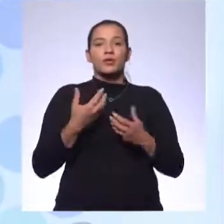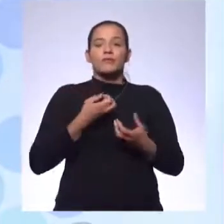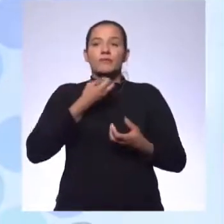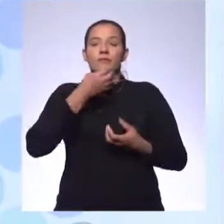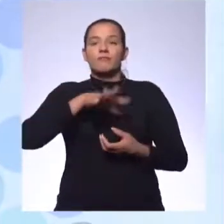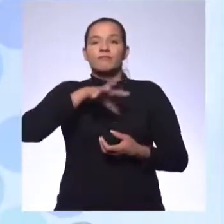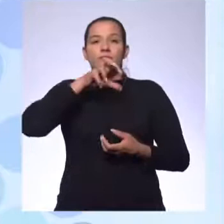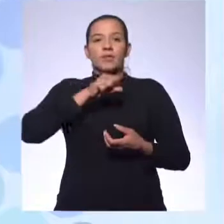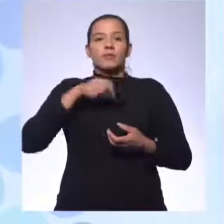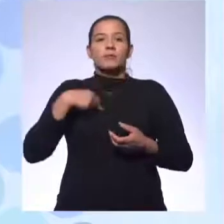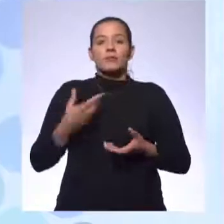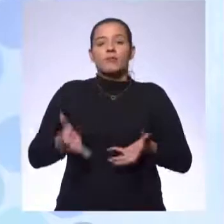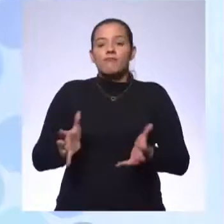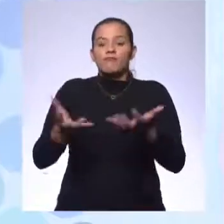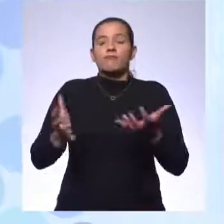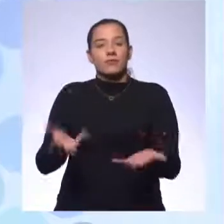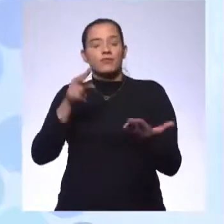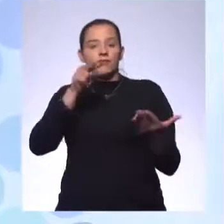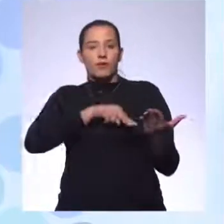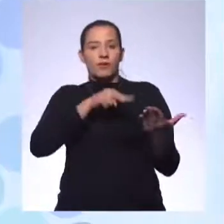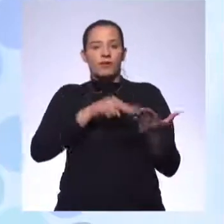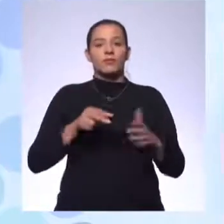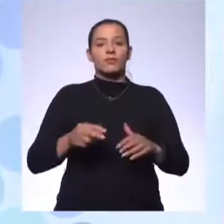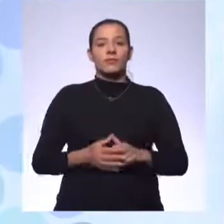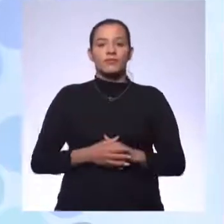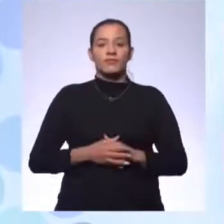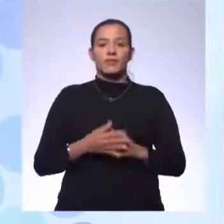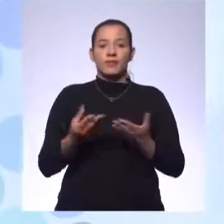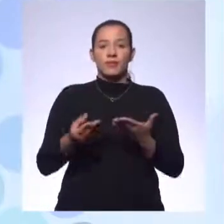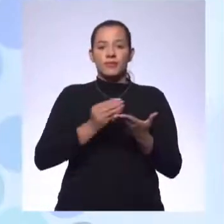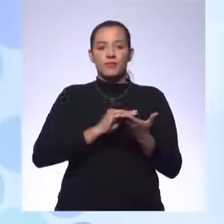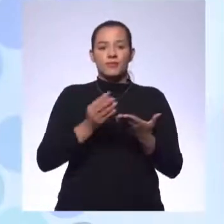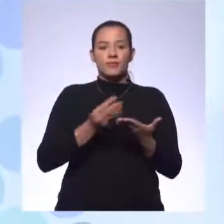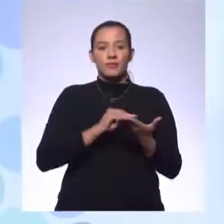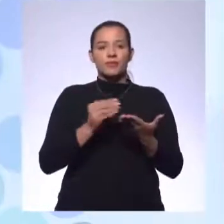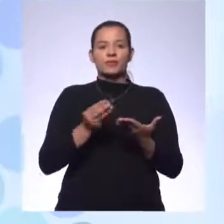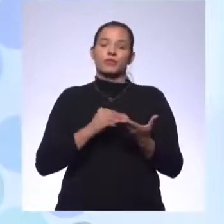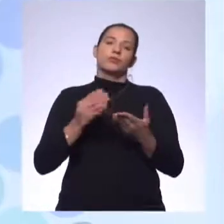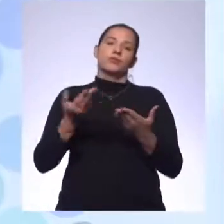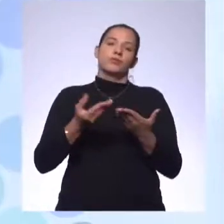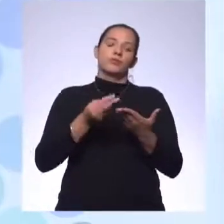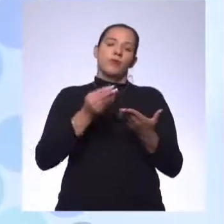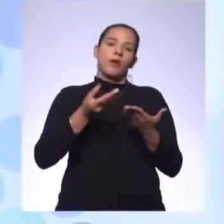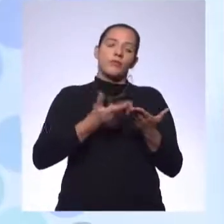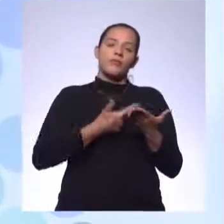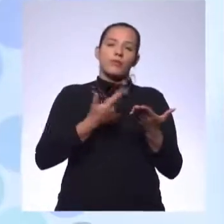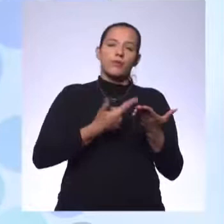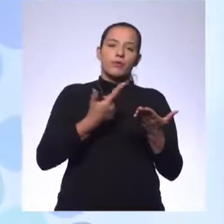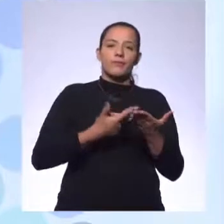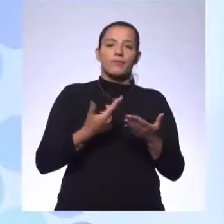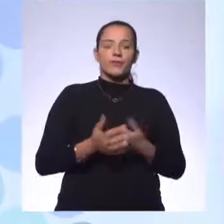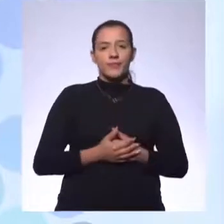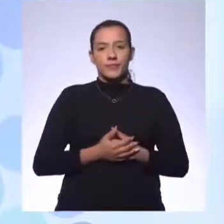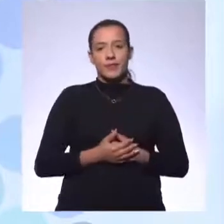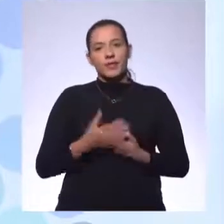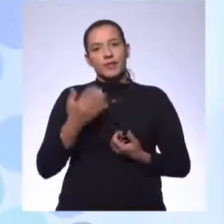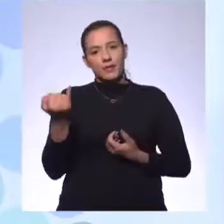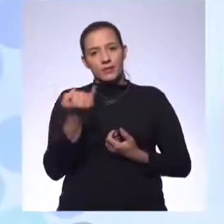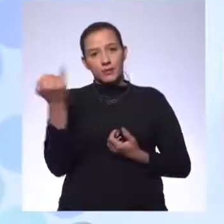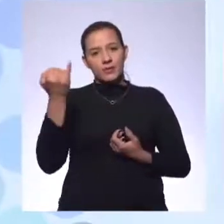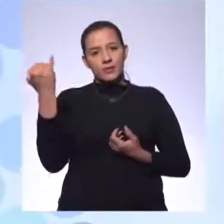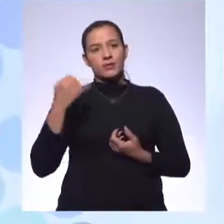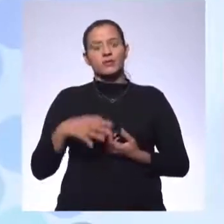respiro de incentivo à leitura, com os folhetins vindo nos livros. Então é importantíssimo que a gente leia